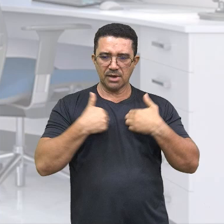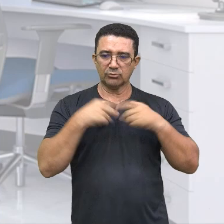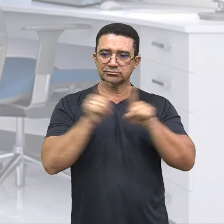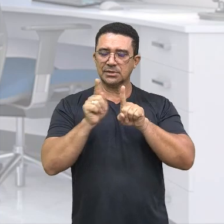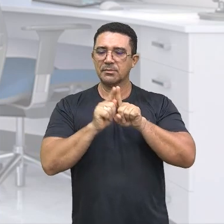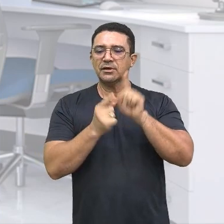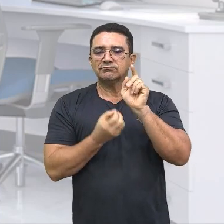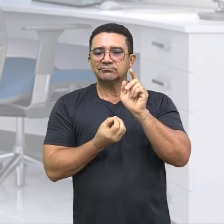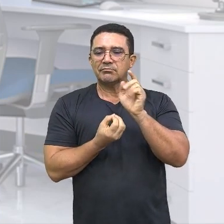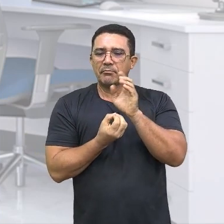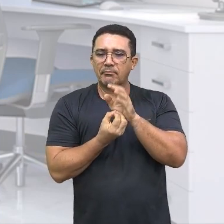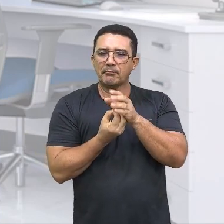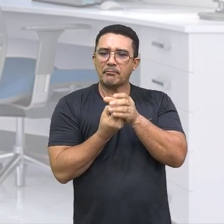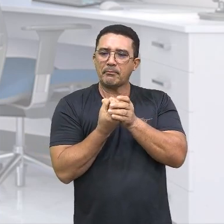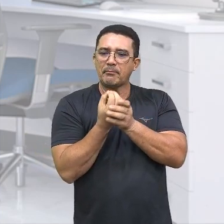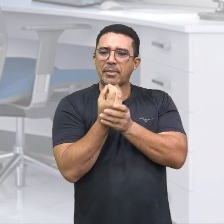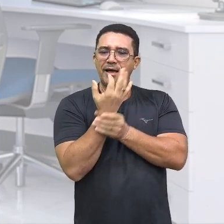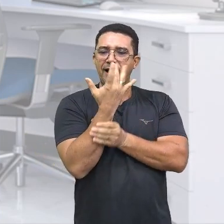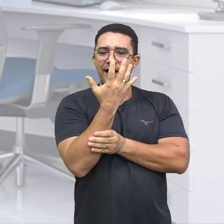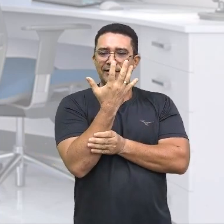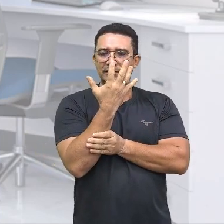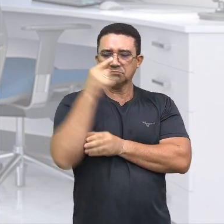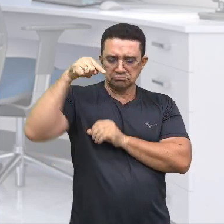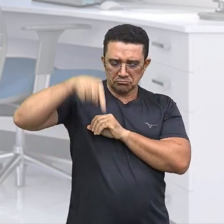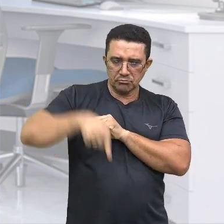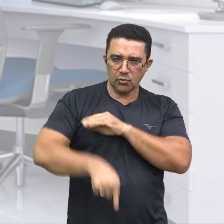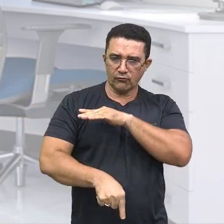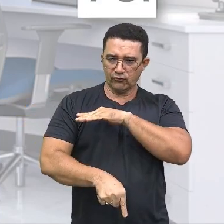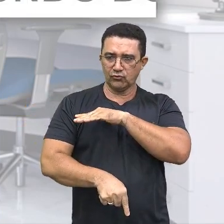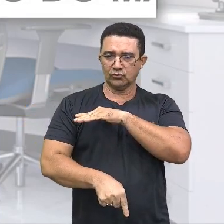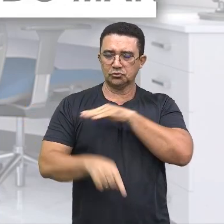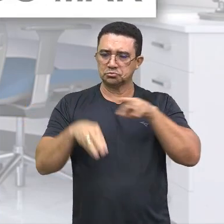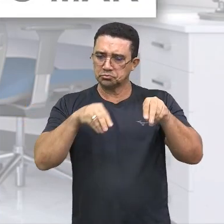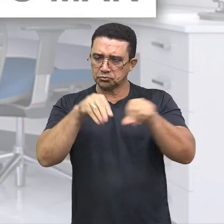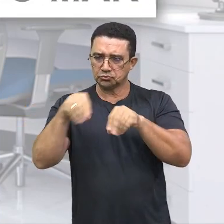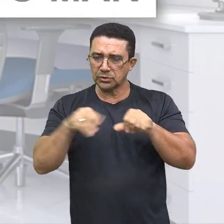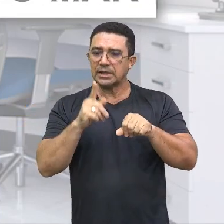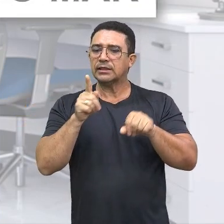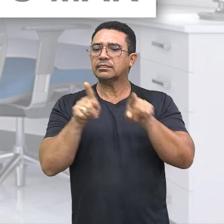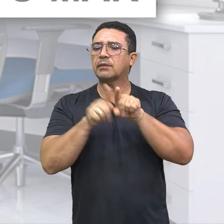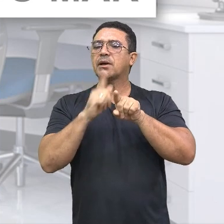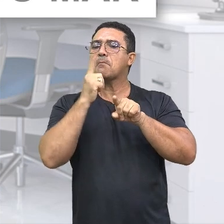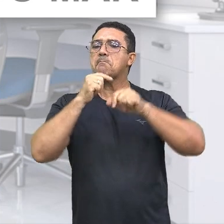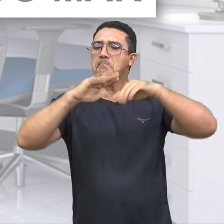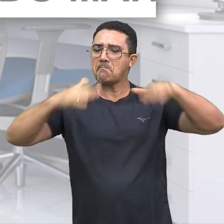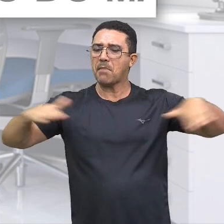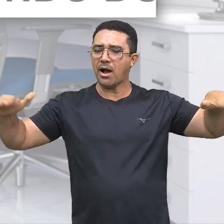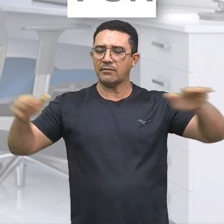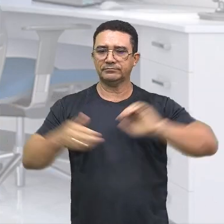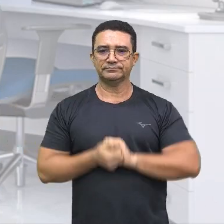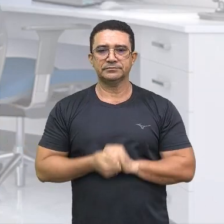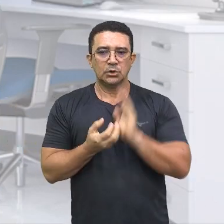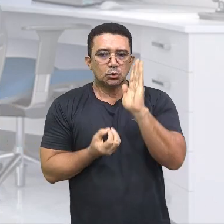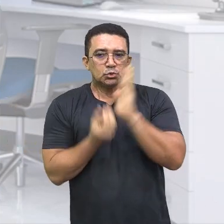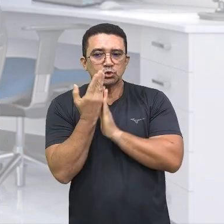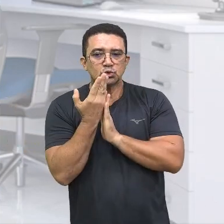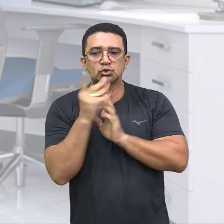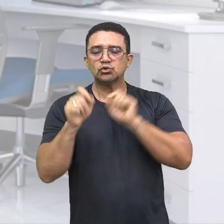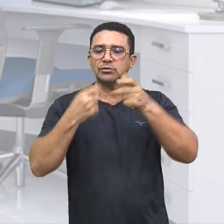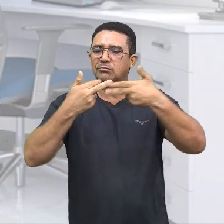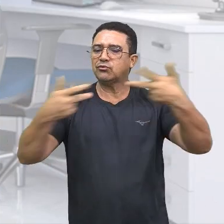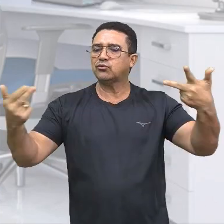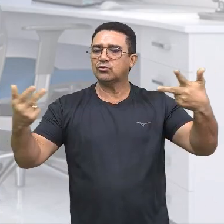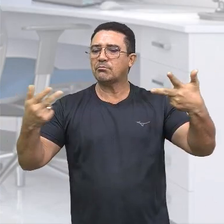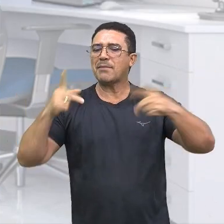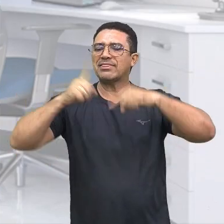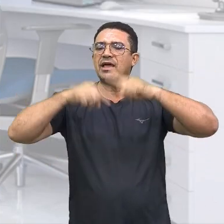vegetais em camadas mais profundas do solo e do fundo do mar. Eles são formados por compostos orgânicos,